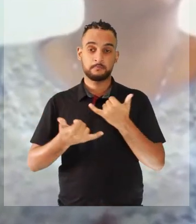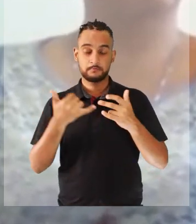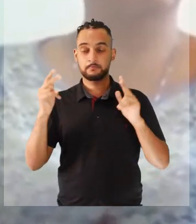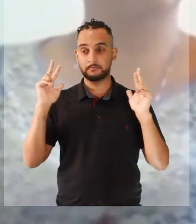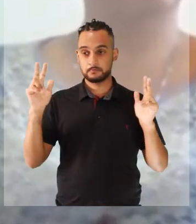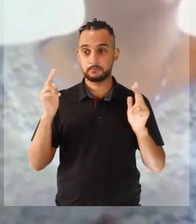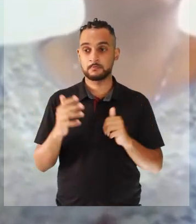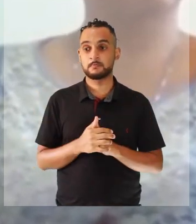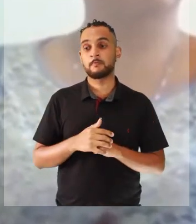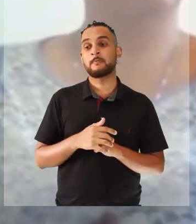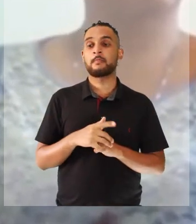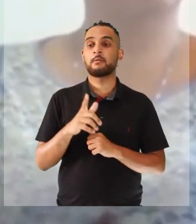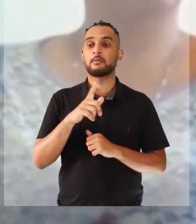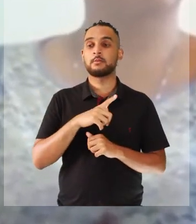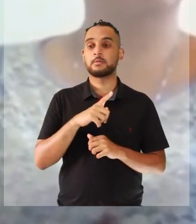e lazer,